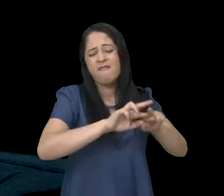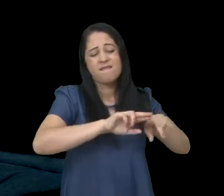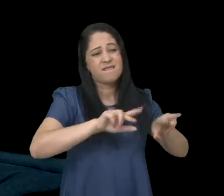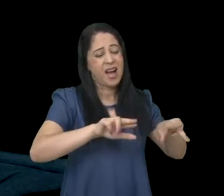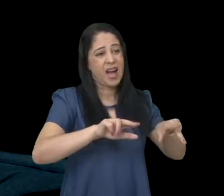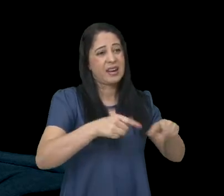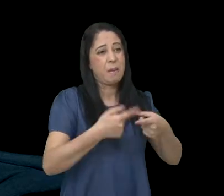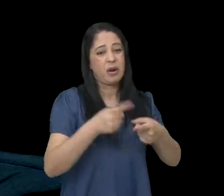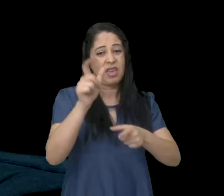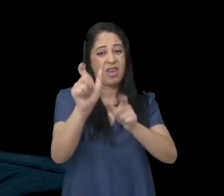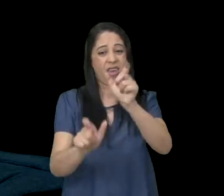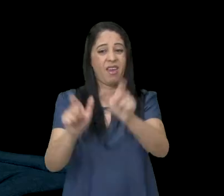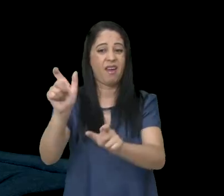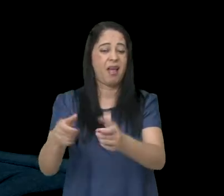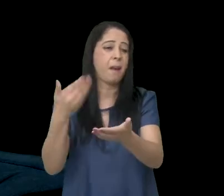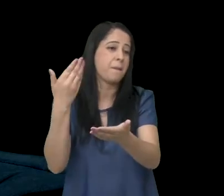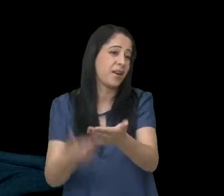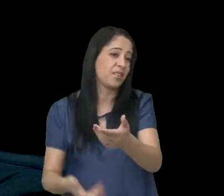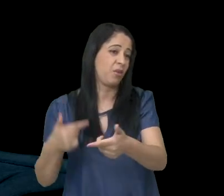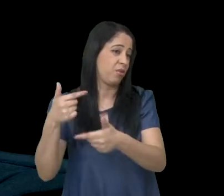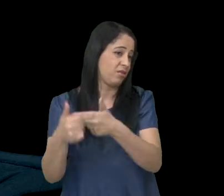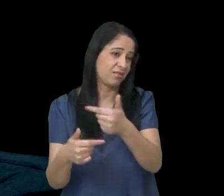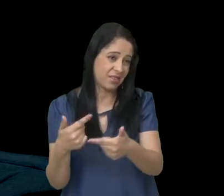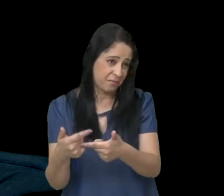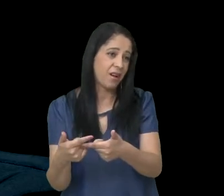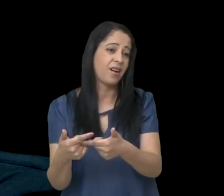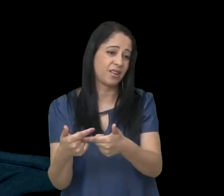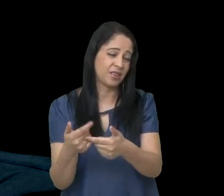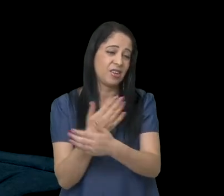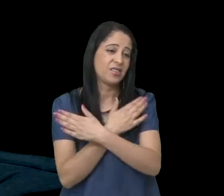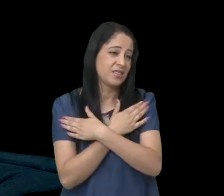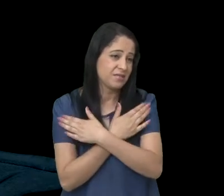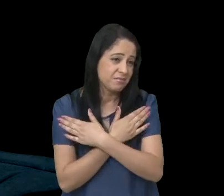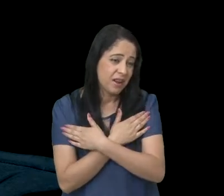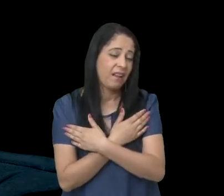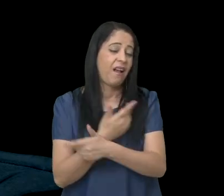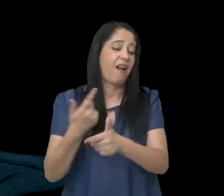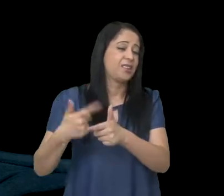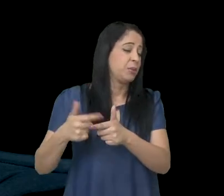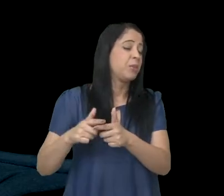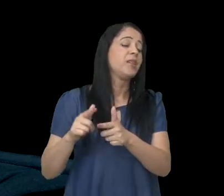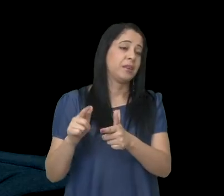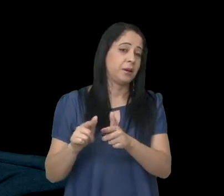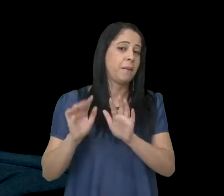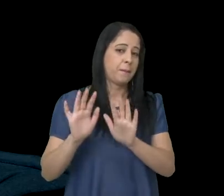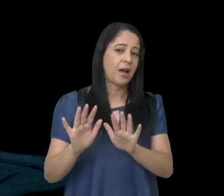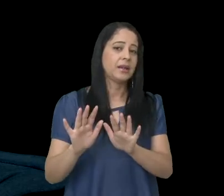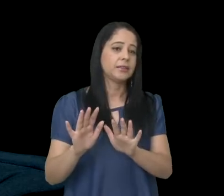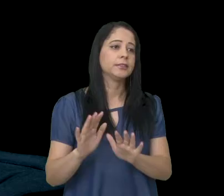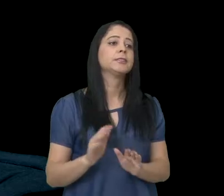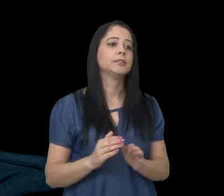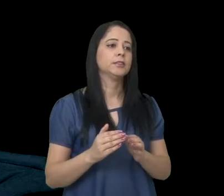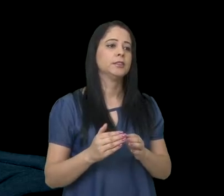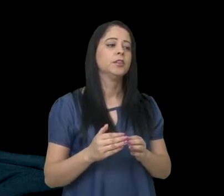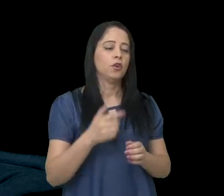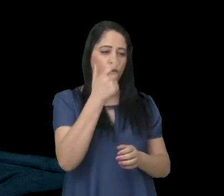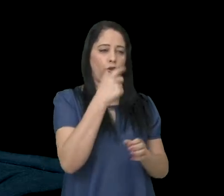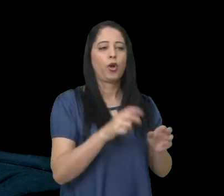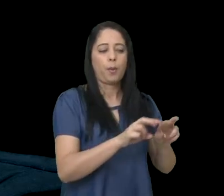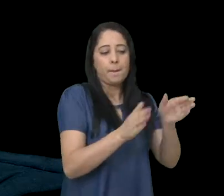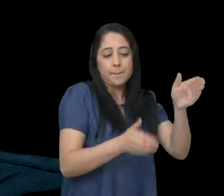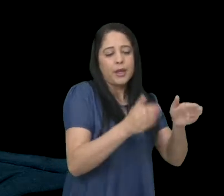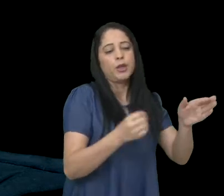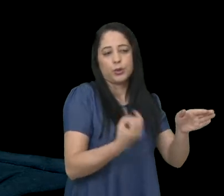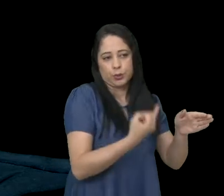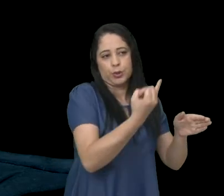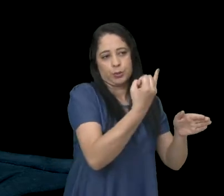muitas perderam o emprego, né? Muitas tiveram vários problemas, mas foi uma caminhada importante